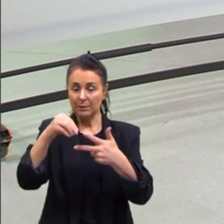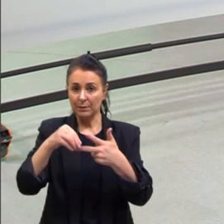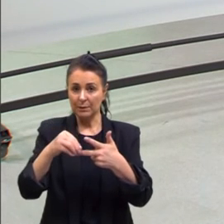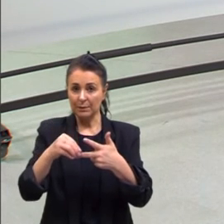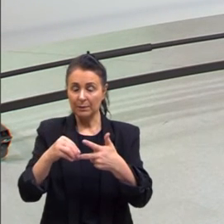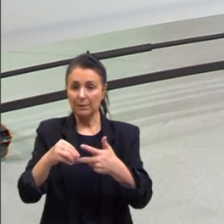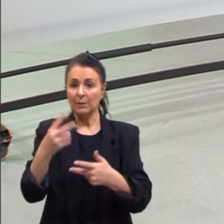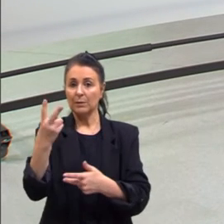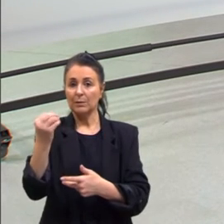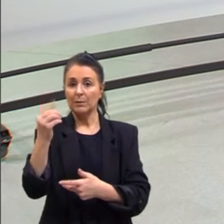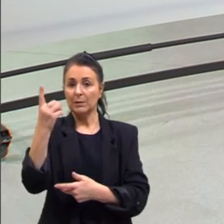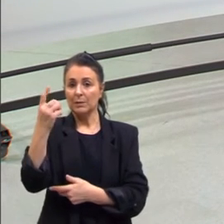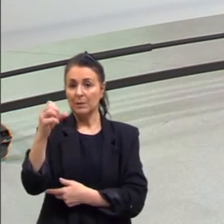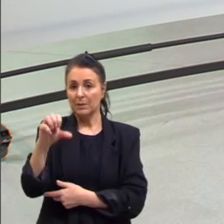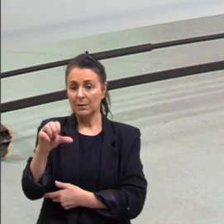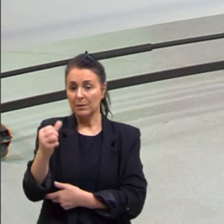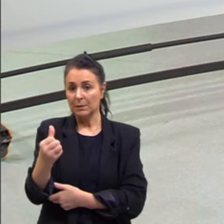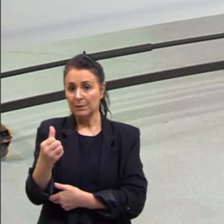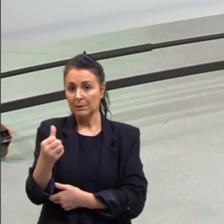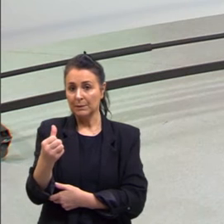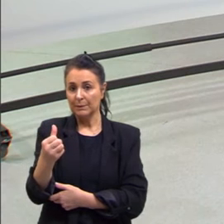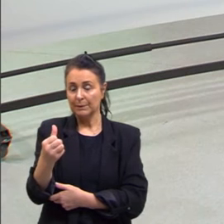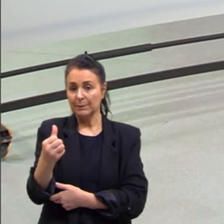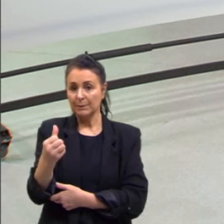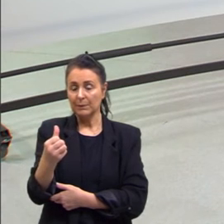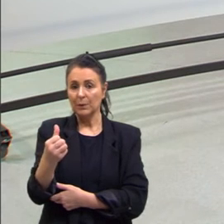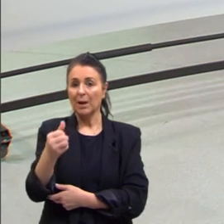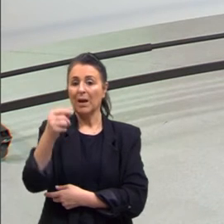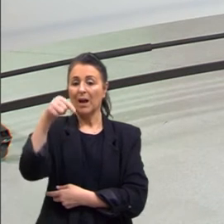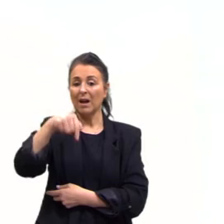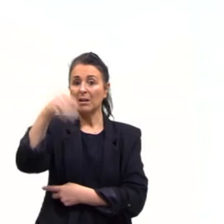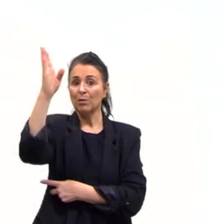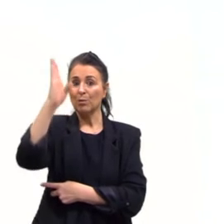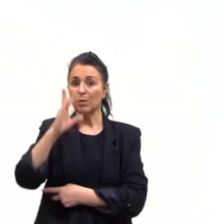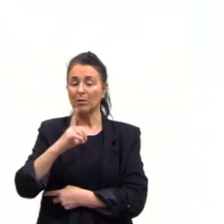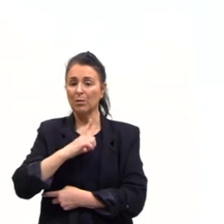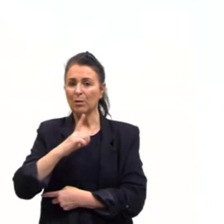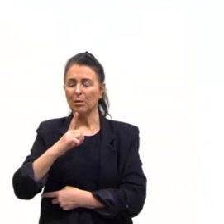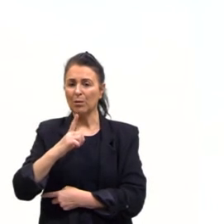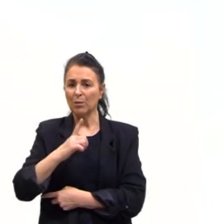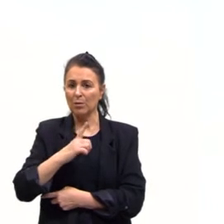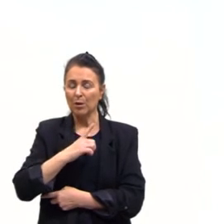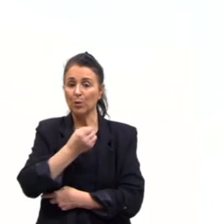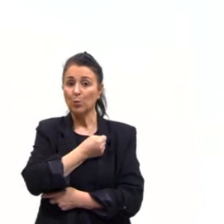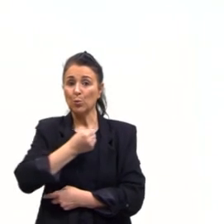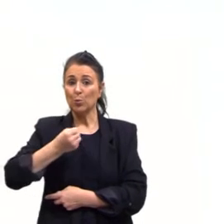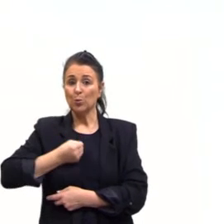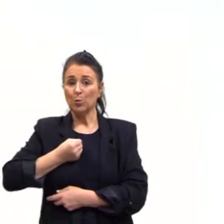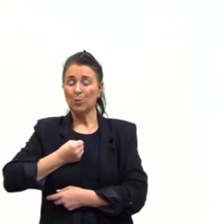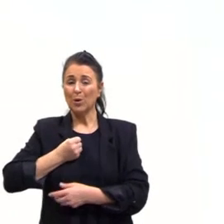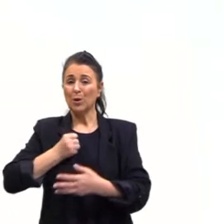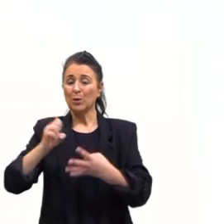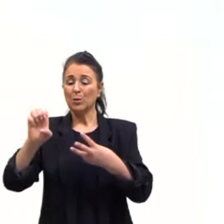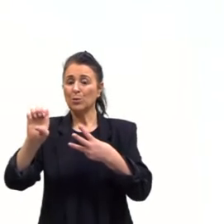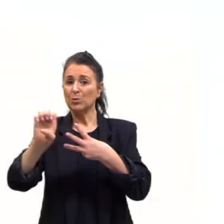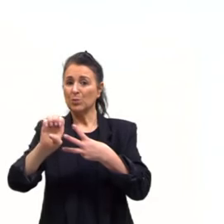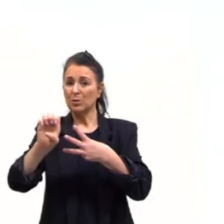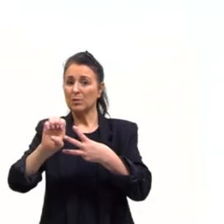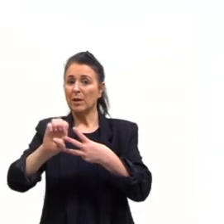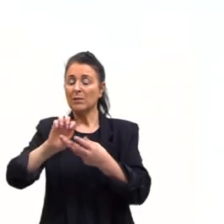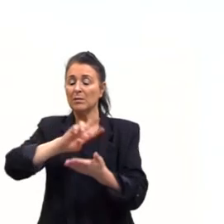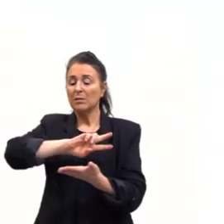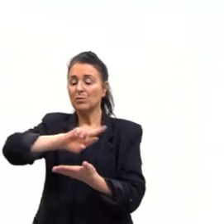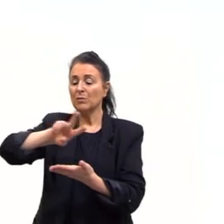Enem 2016 e o Brasil possui um grande número de espécies distintas